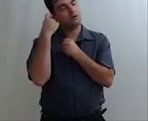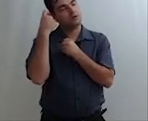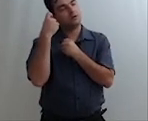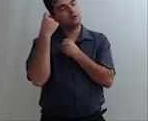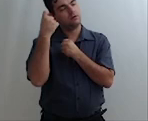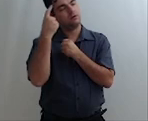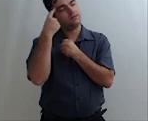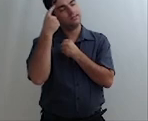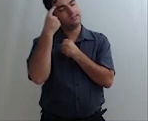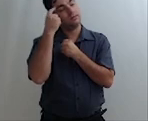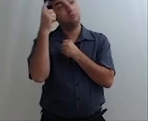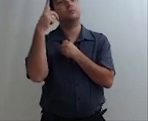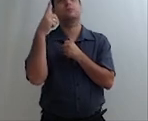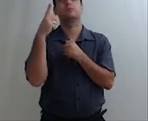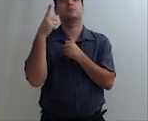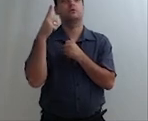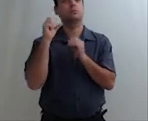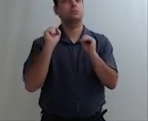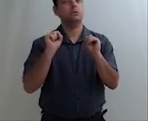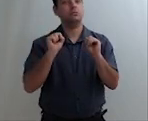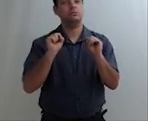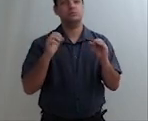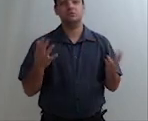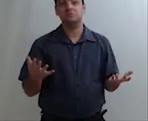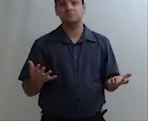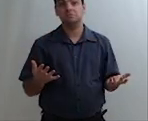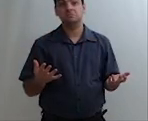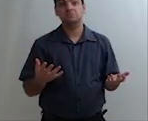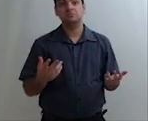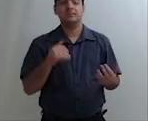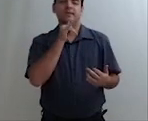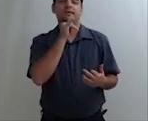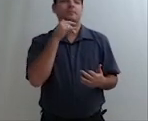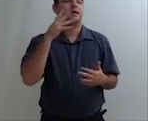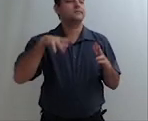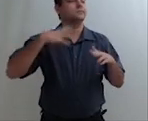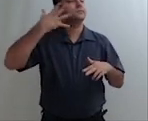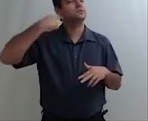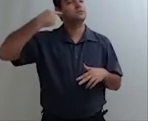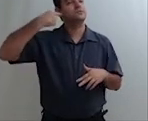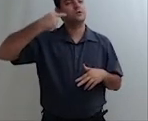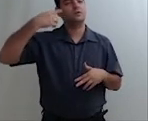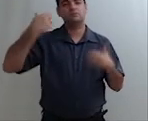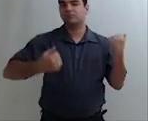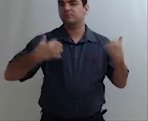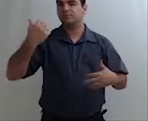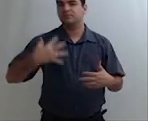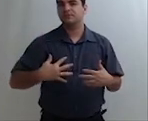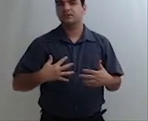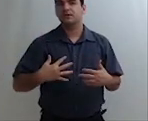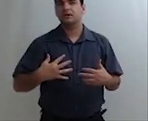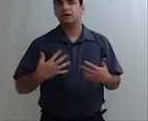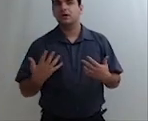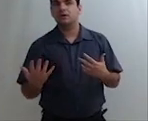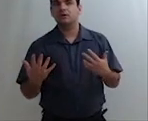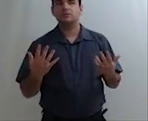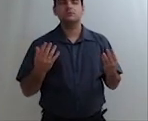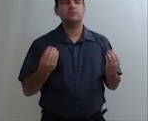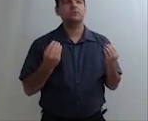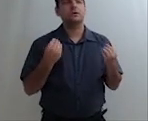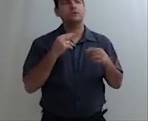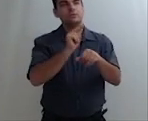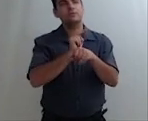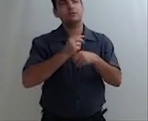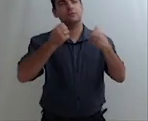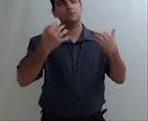oral de hoje vou reabrir aquela aquela caixinha vou misturar o que eu ouvi No dia anterior a pessoa com quem eu me